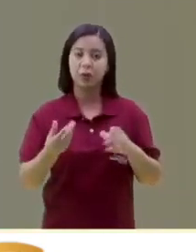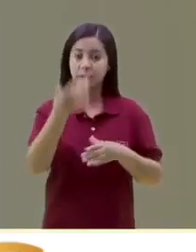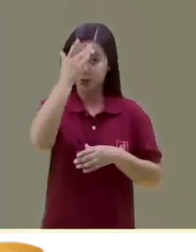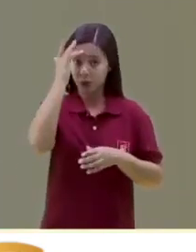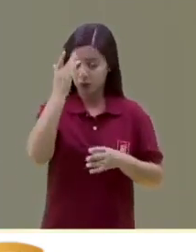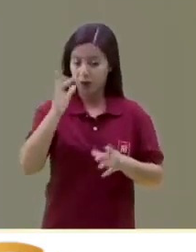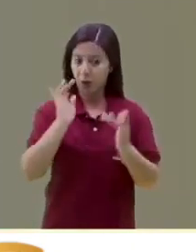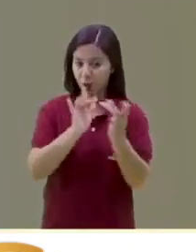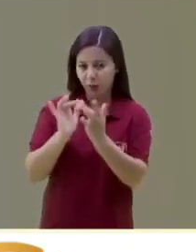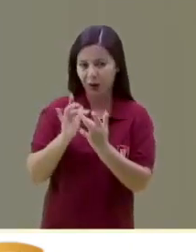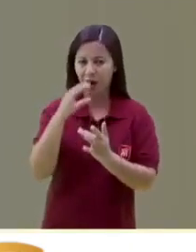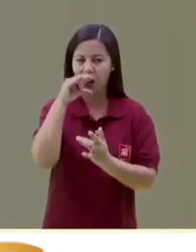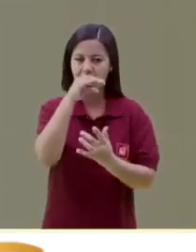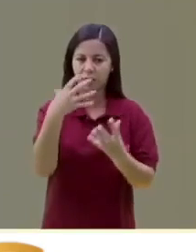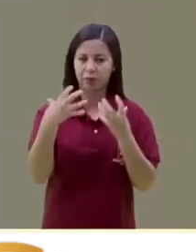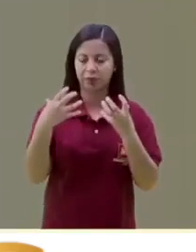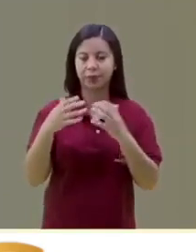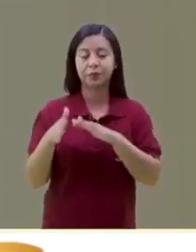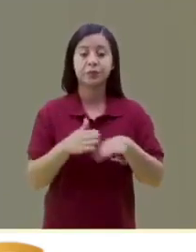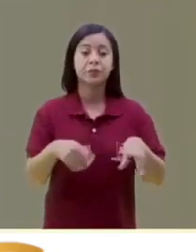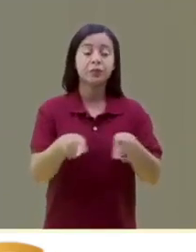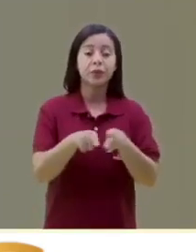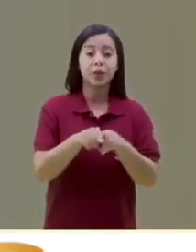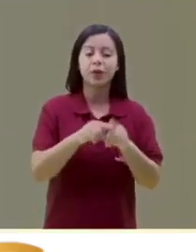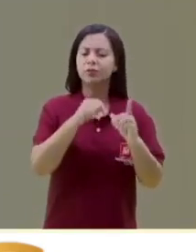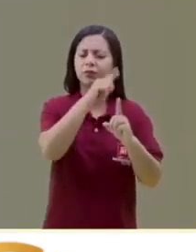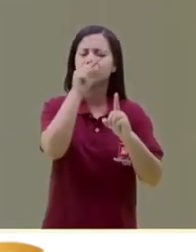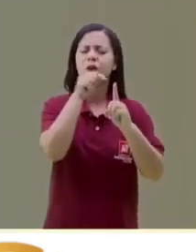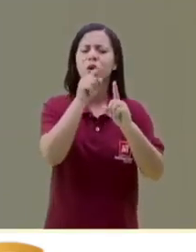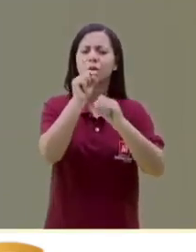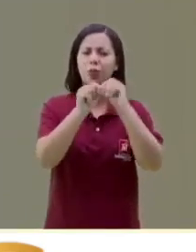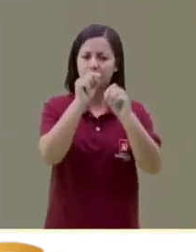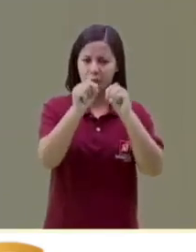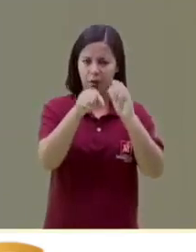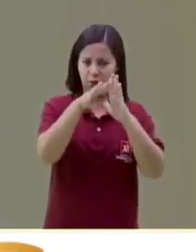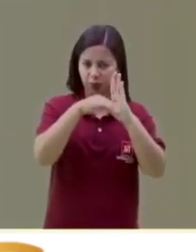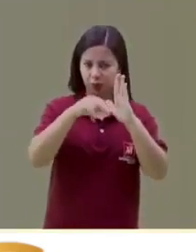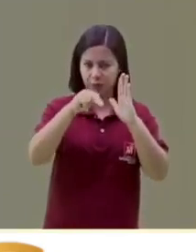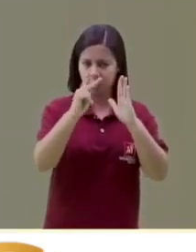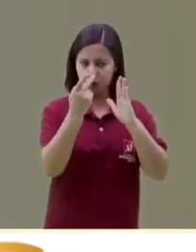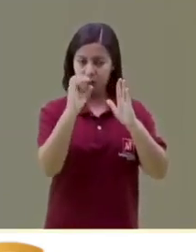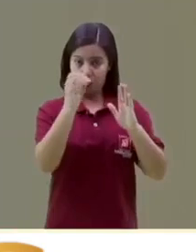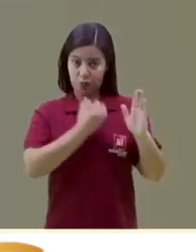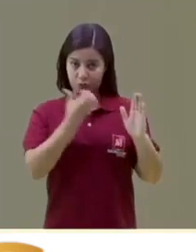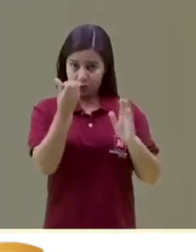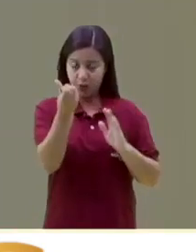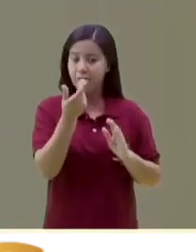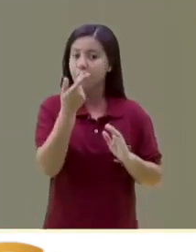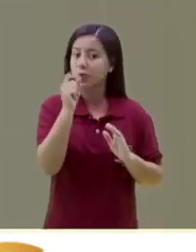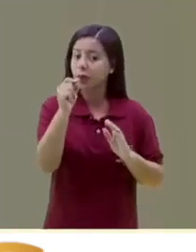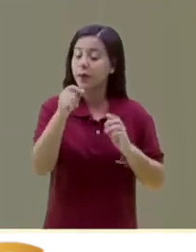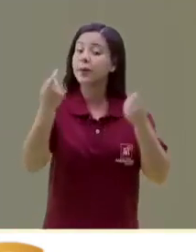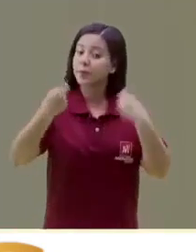calor. Qual é o objetivo da NHO 06? O objetivo da NHO 06 é estabelecer critérios e